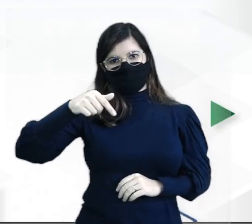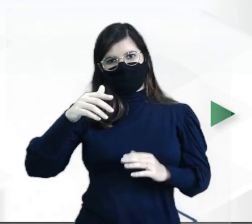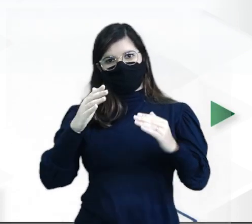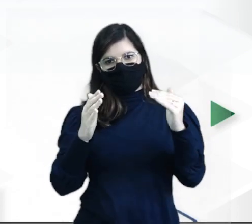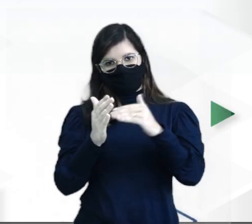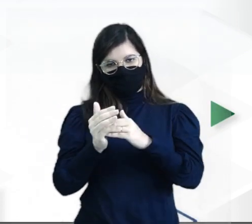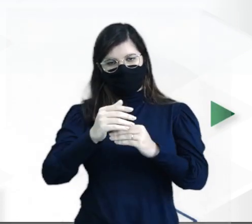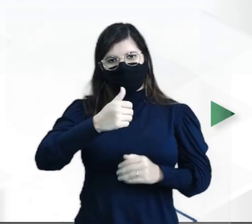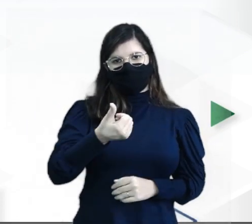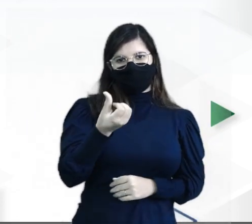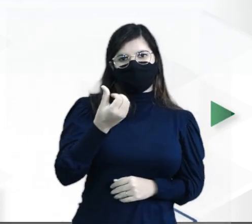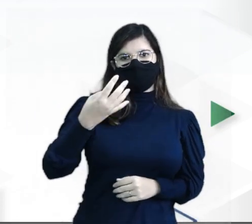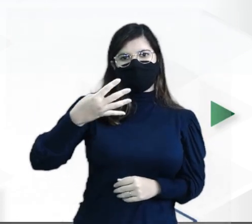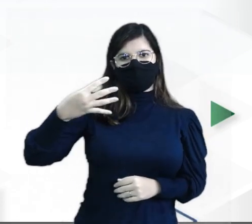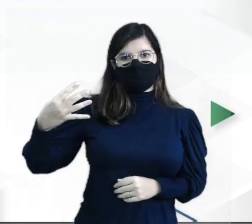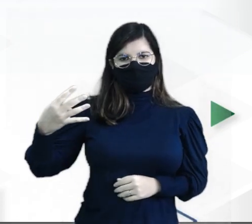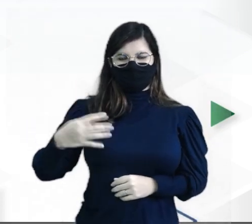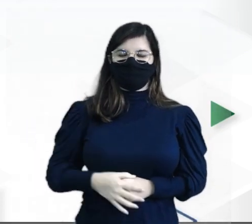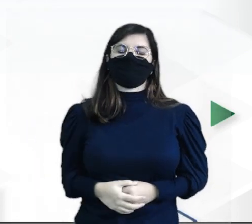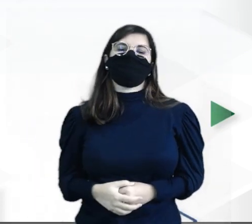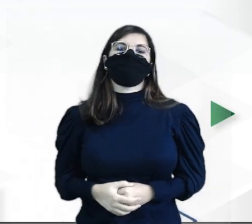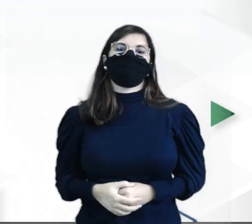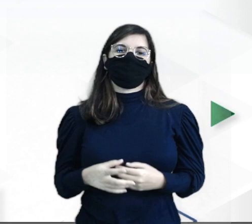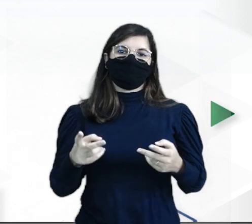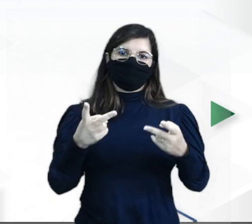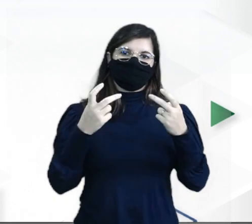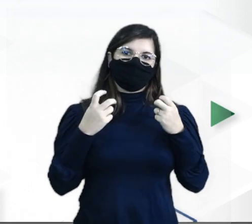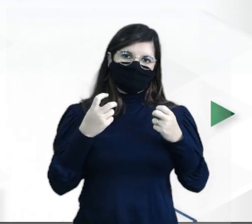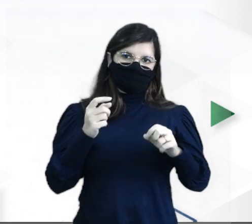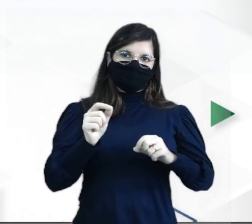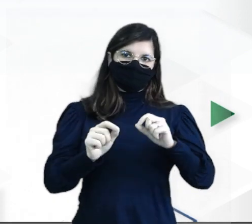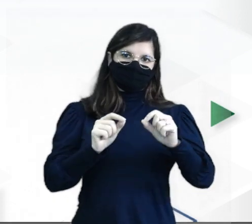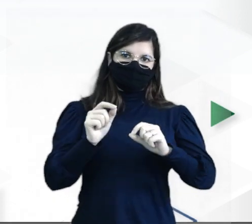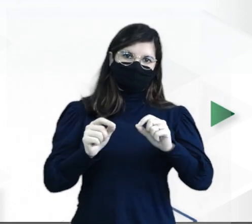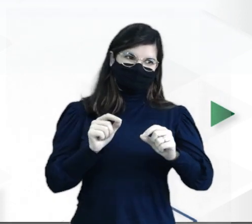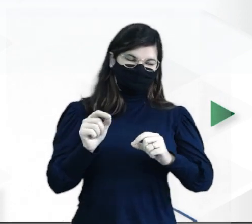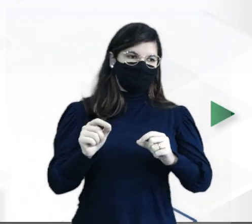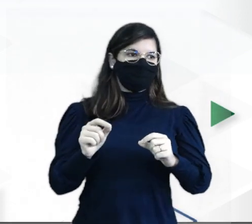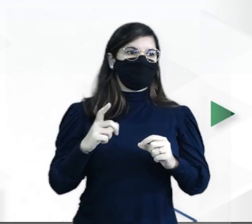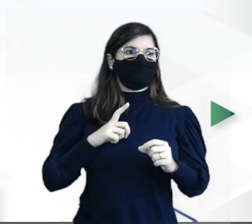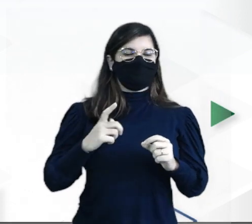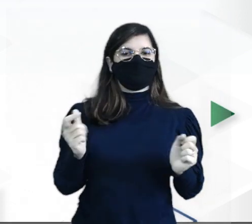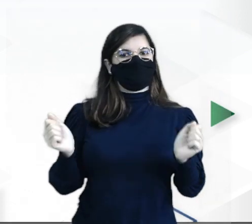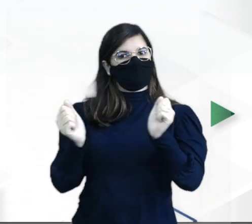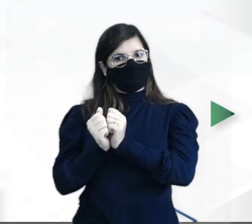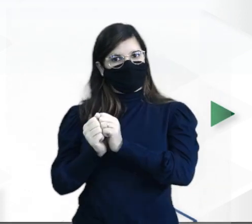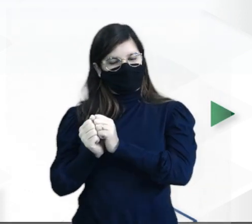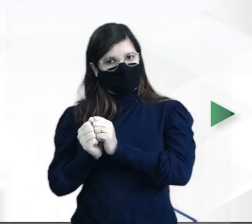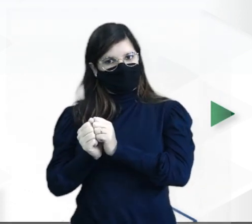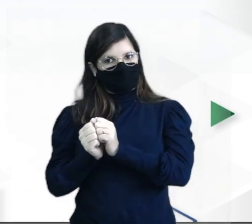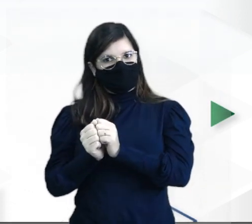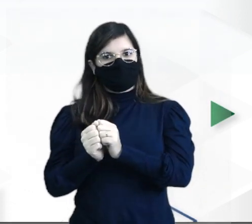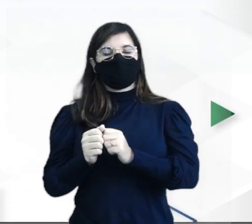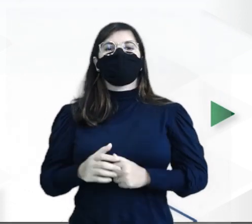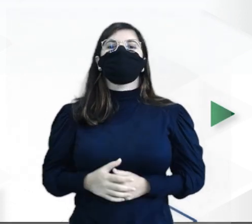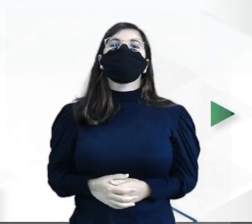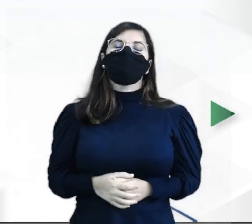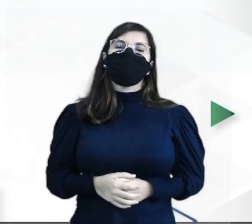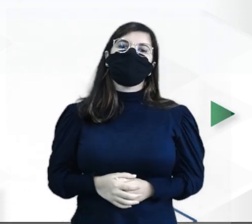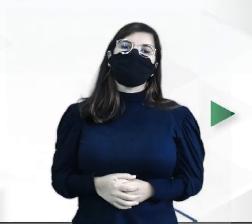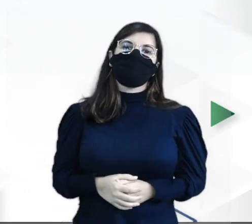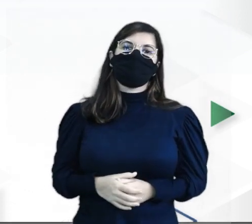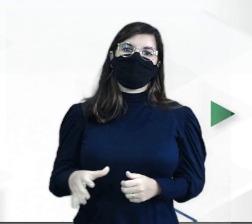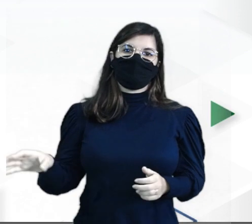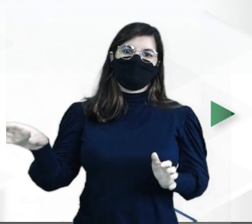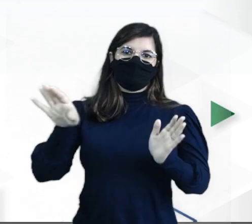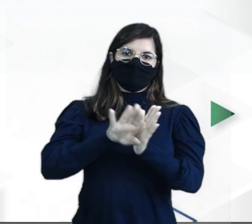a 1644 você tá vendo Maurício de Nassau aí do ladinho né E aí